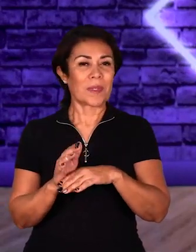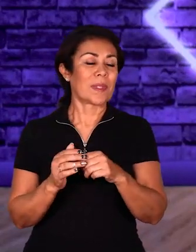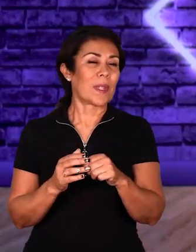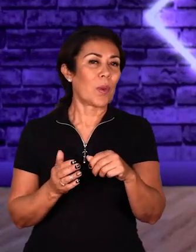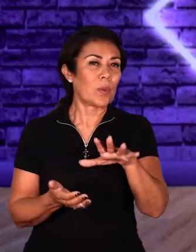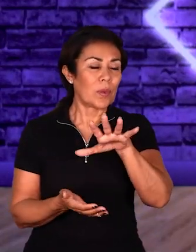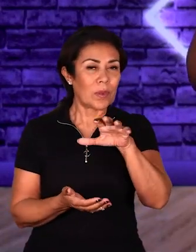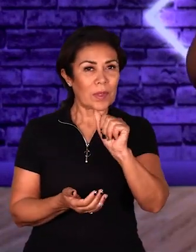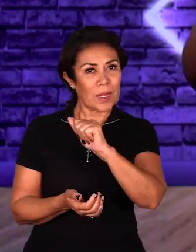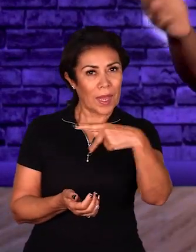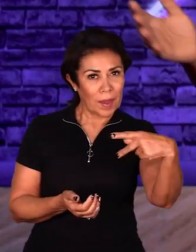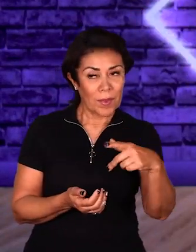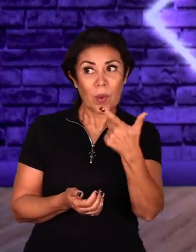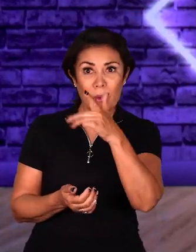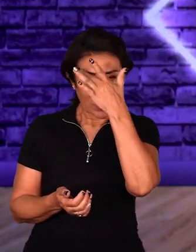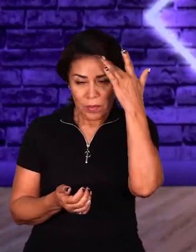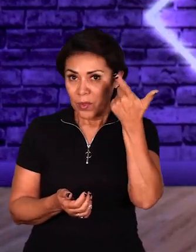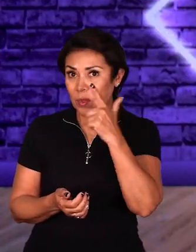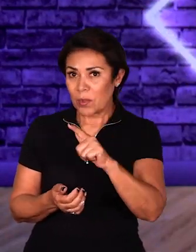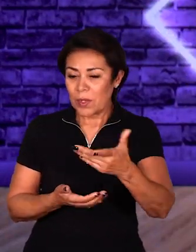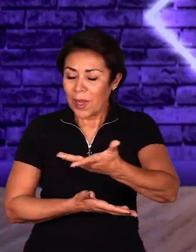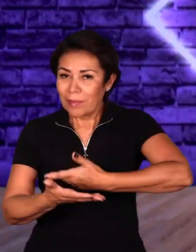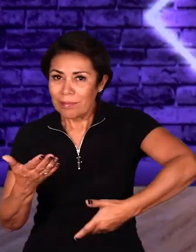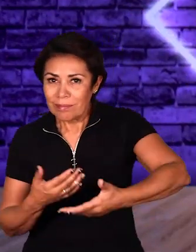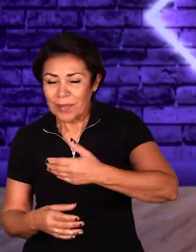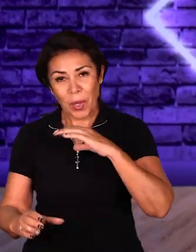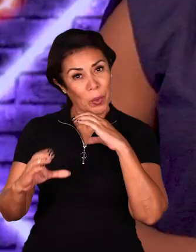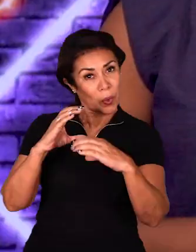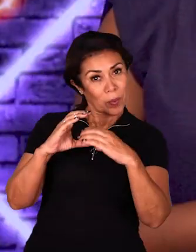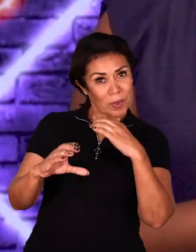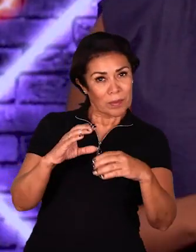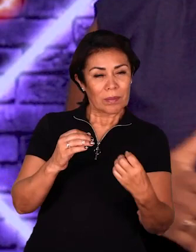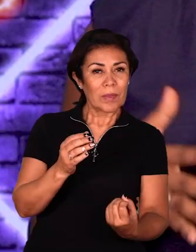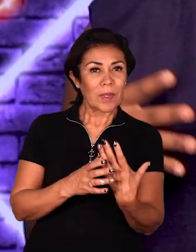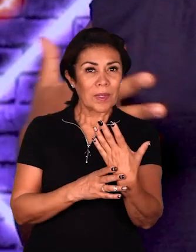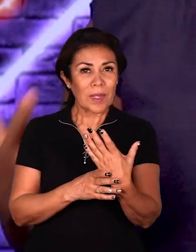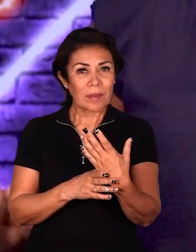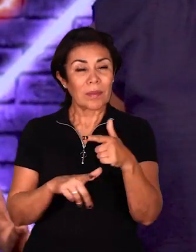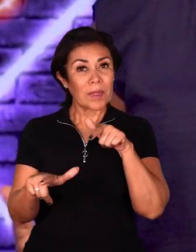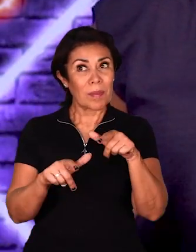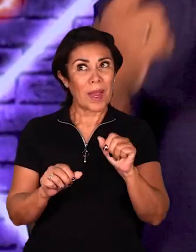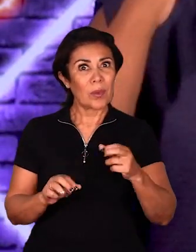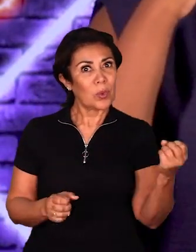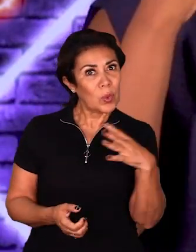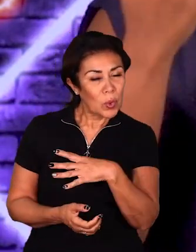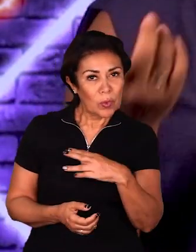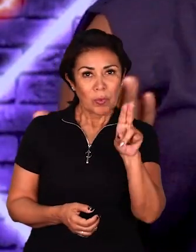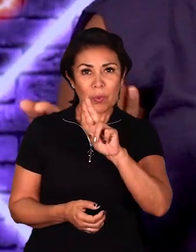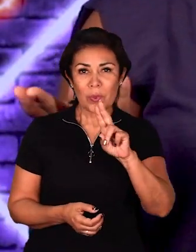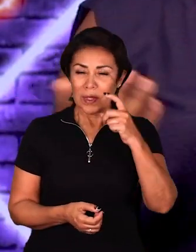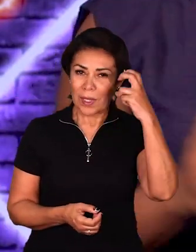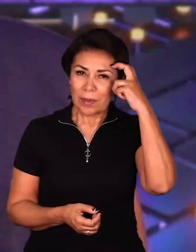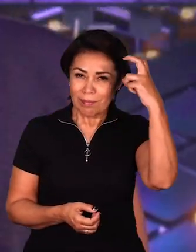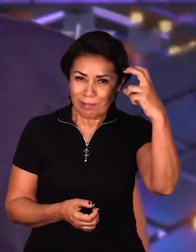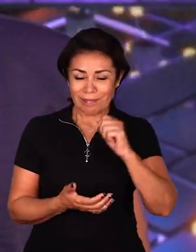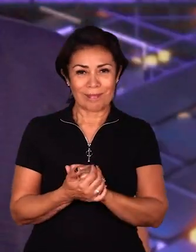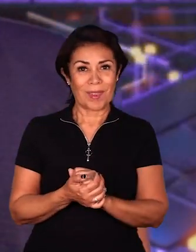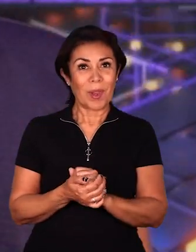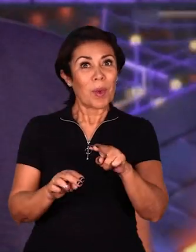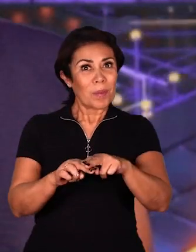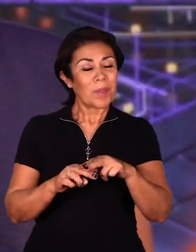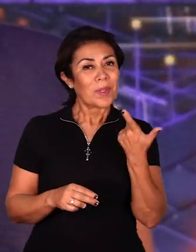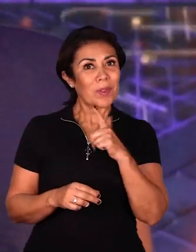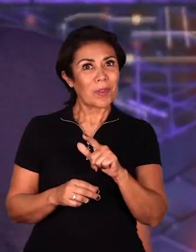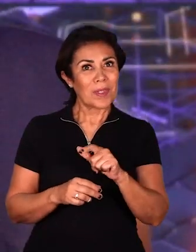programação de aplicações, para que outras pessoas possam interagir com seus produtos e construir novos serviços usando a sua criatividade. É por isso que